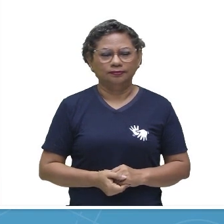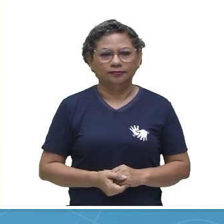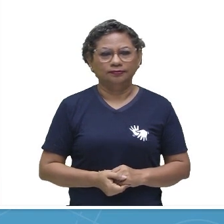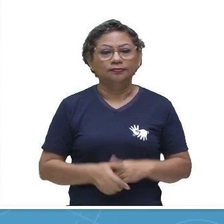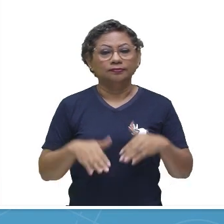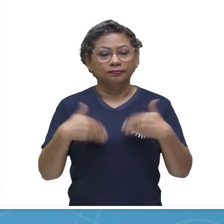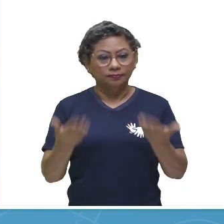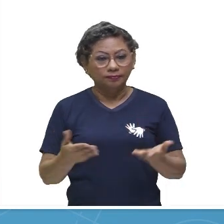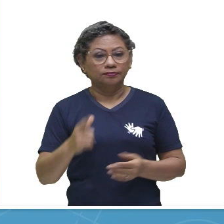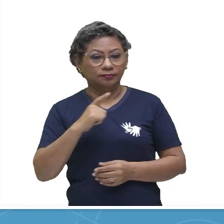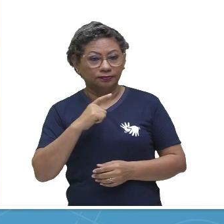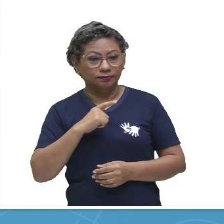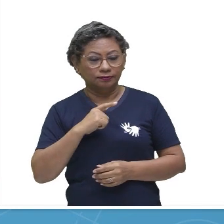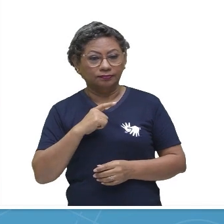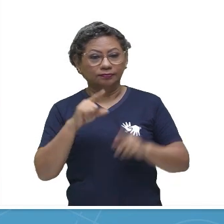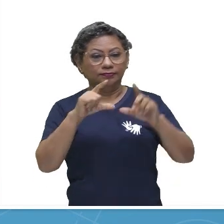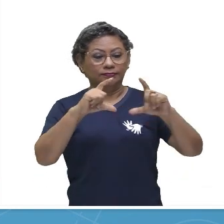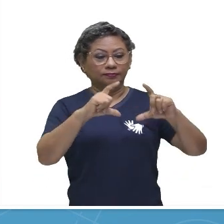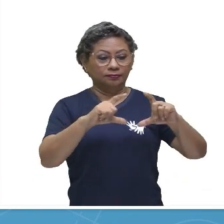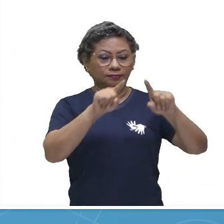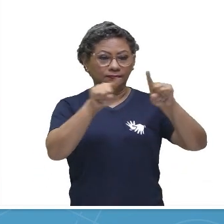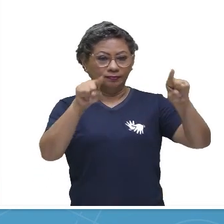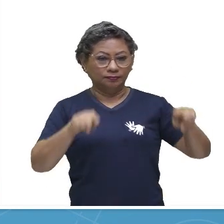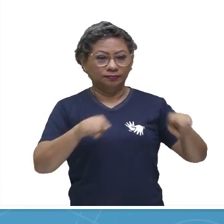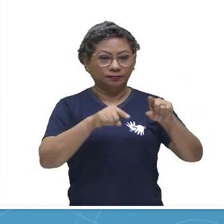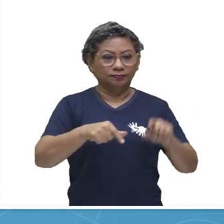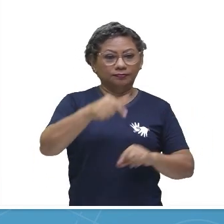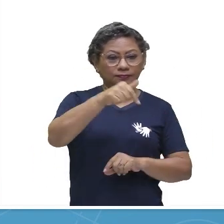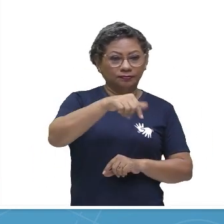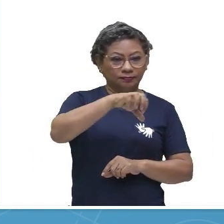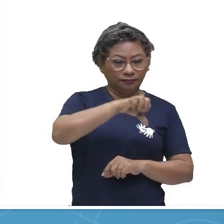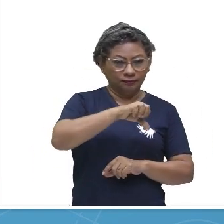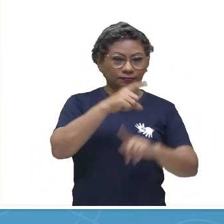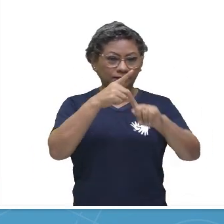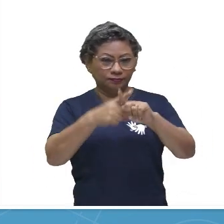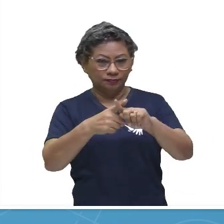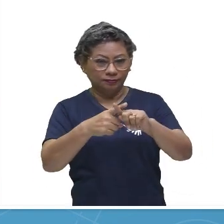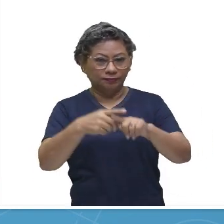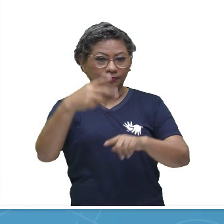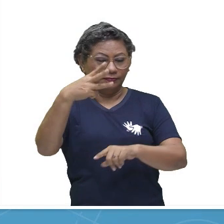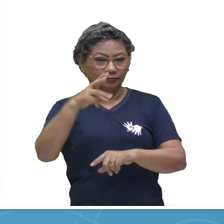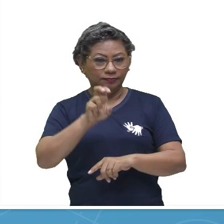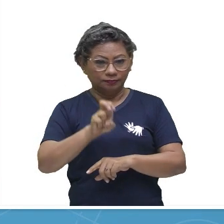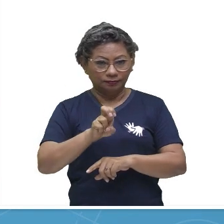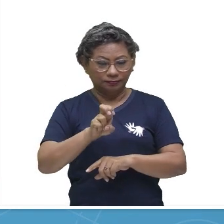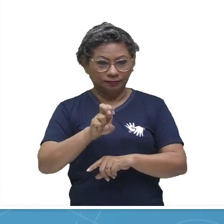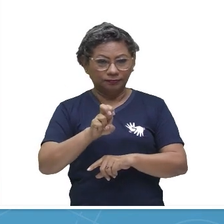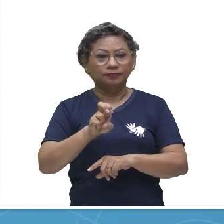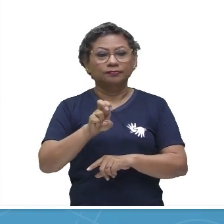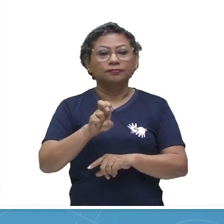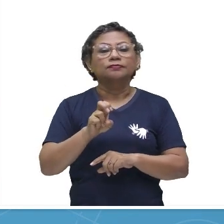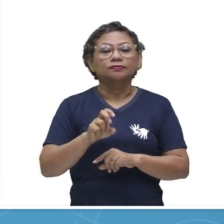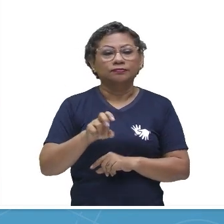Então, eu tenho 7 nonos, né, que multiplica 3 quintos elevado à quinta. Então, cada um dos fatores que compõem aqui